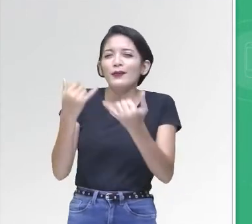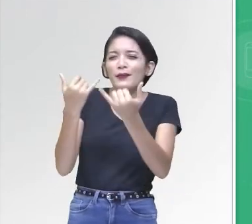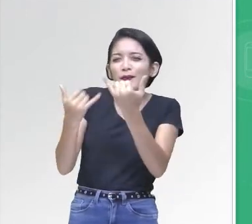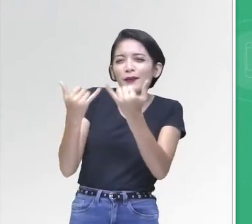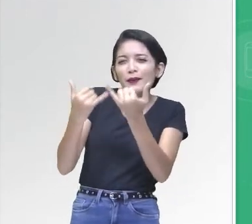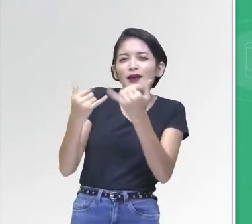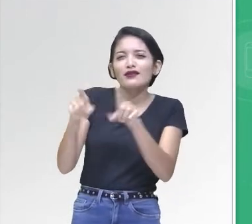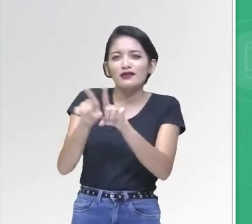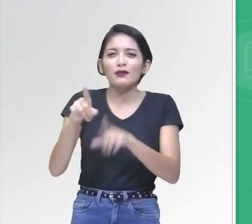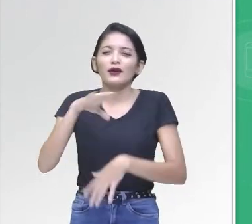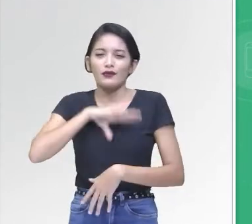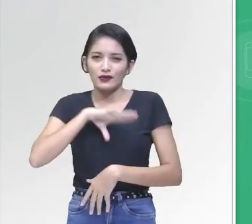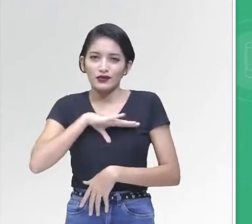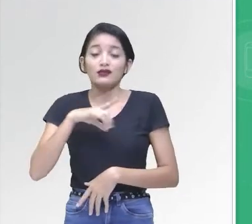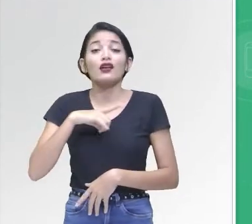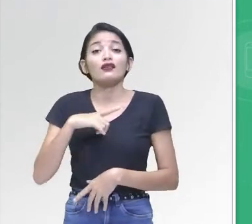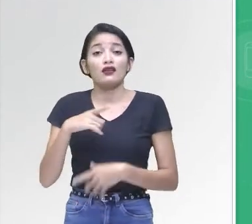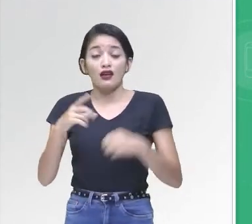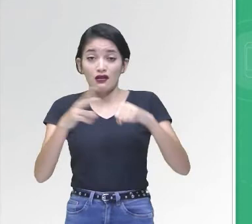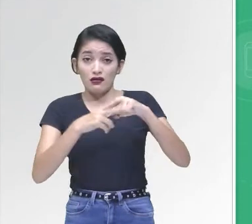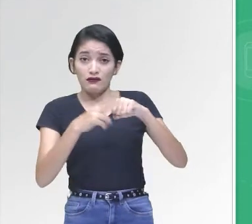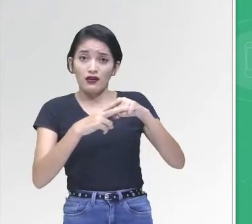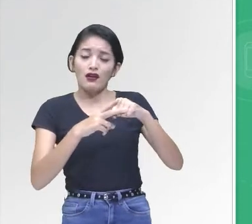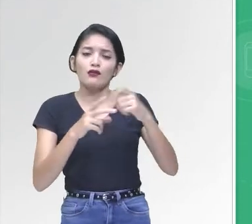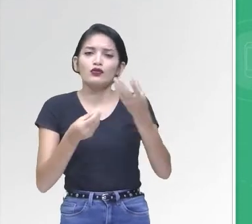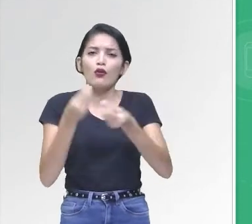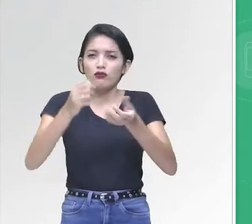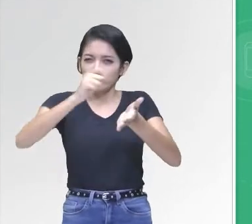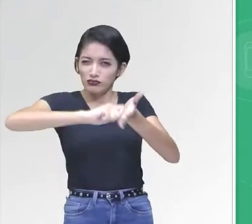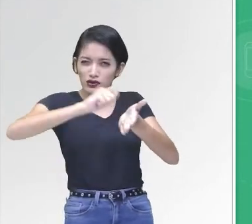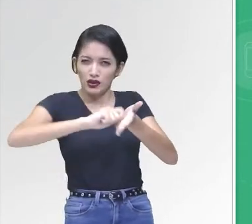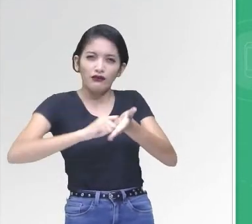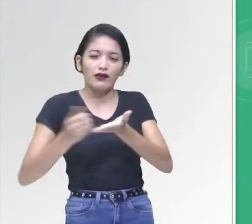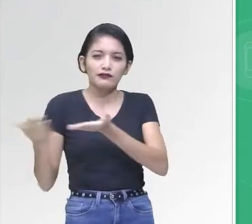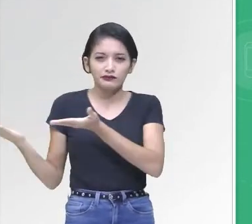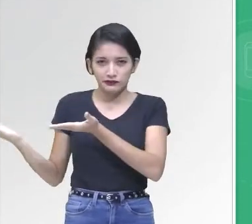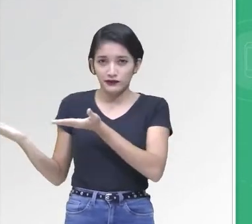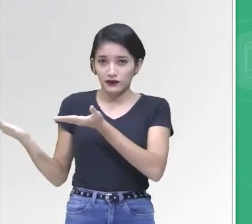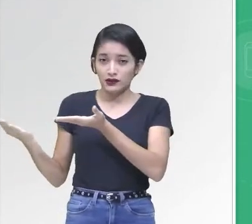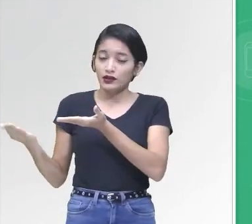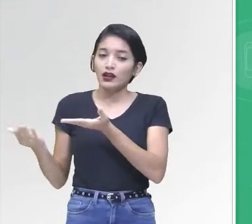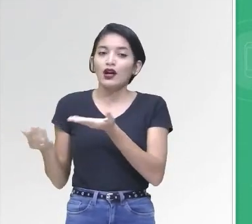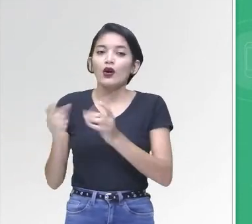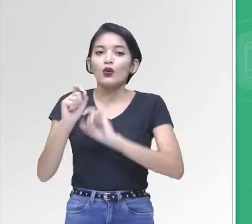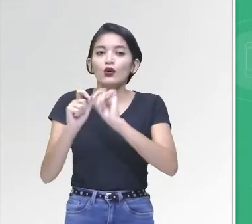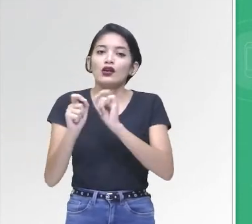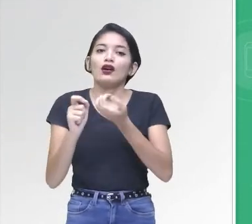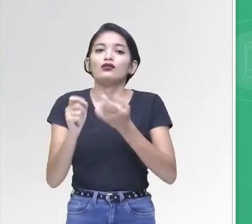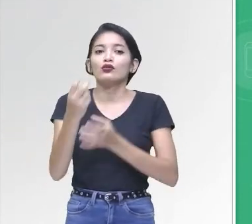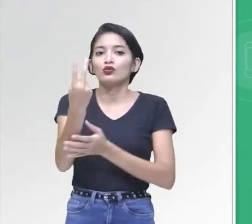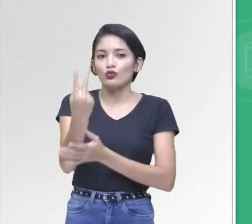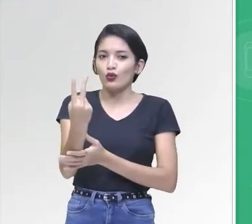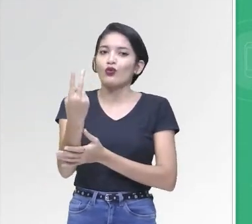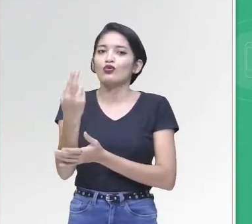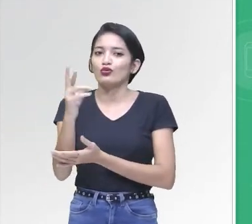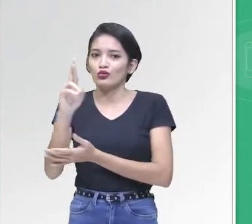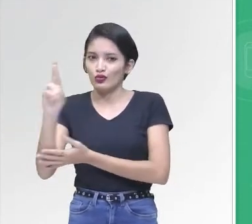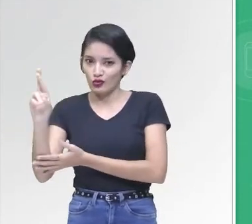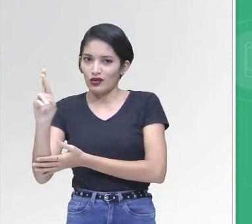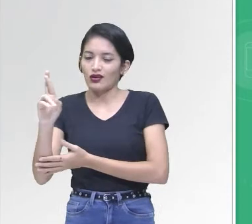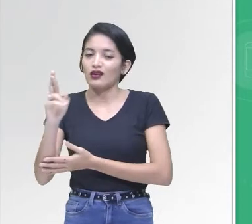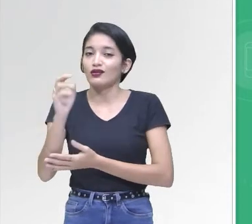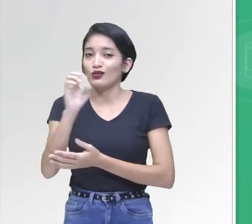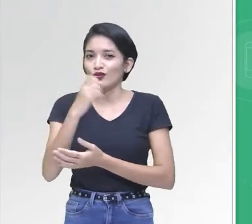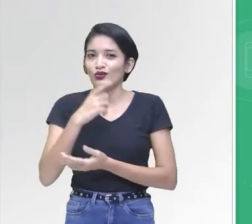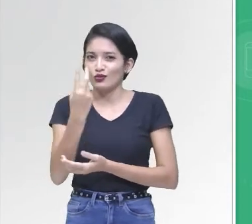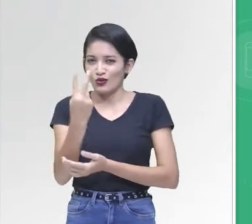Claro, tem verbos aqui, que é a maneira de escrever, como esse, né? São dois Es juntos, enquanto que no português só um, né? É claro,